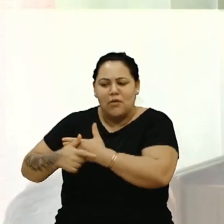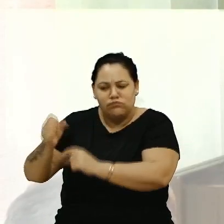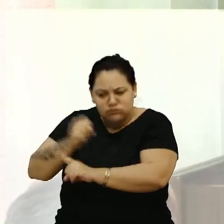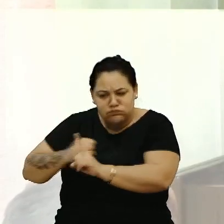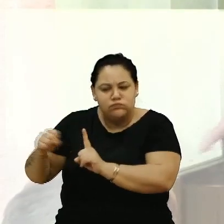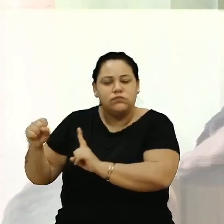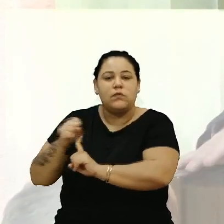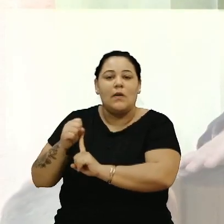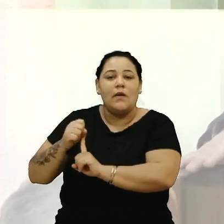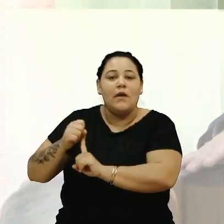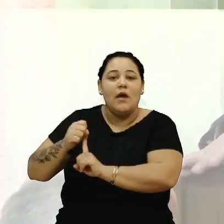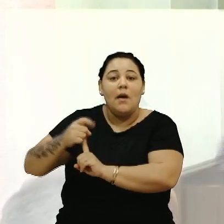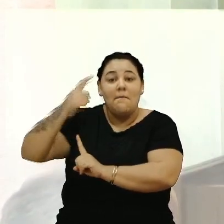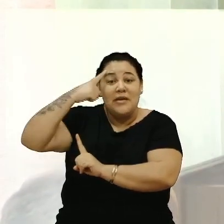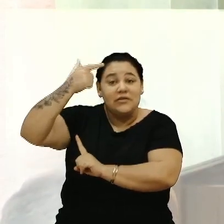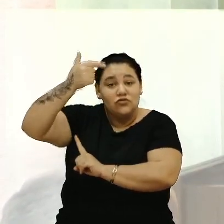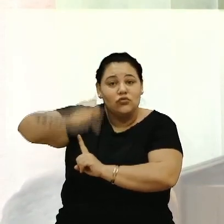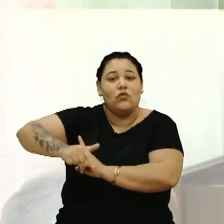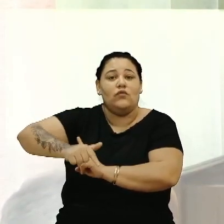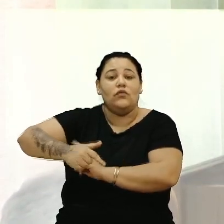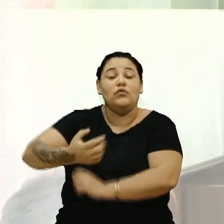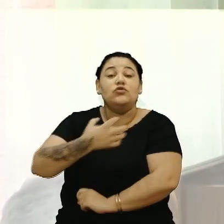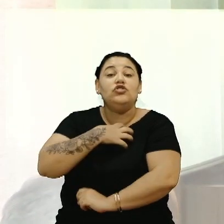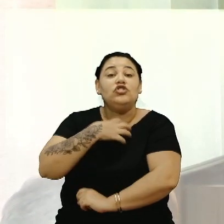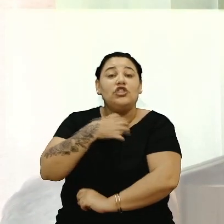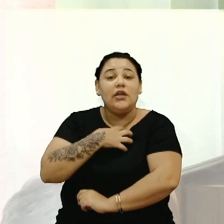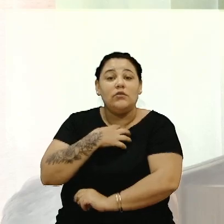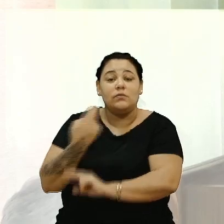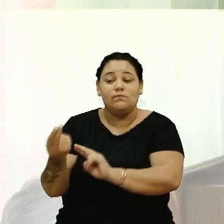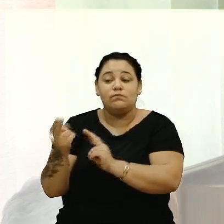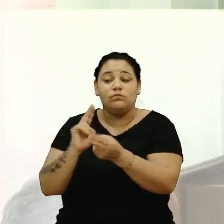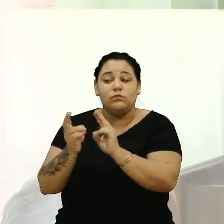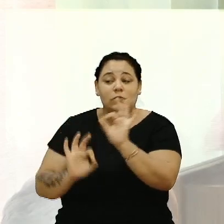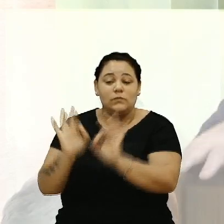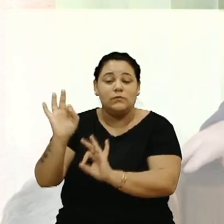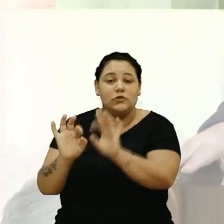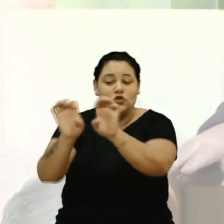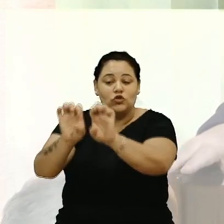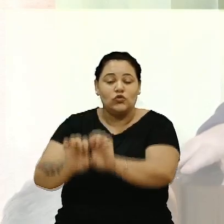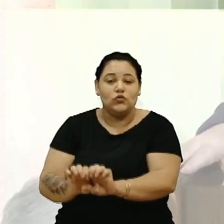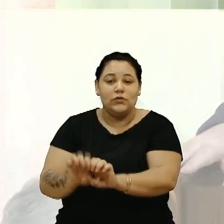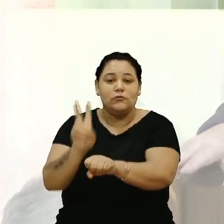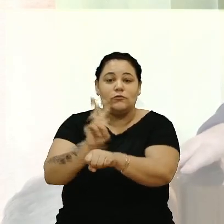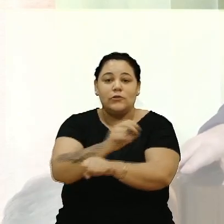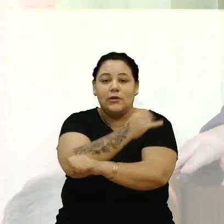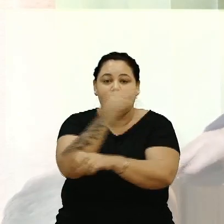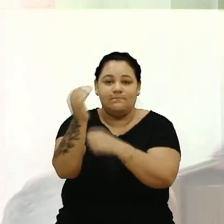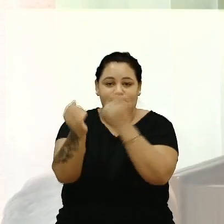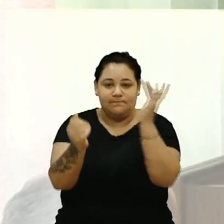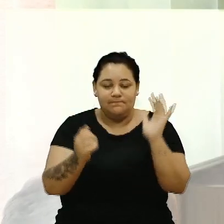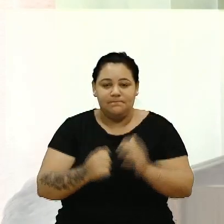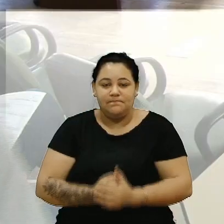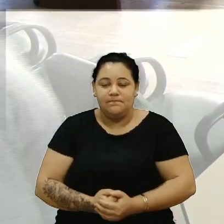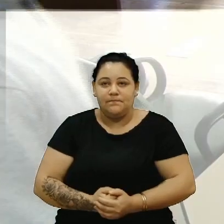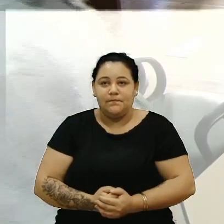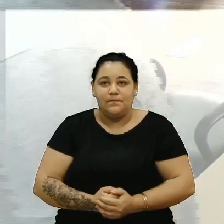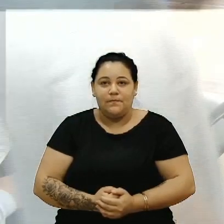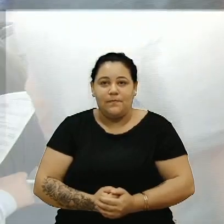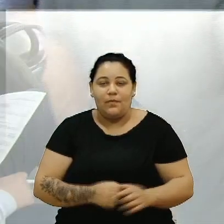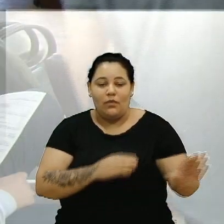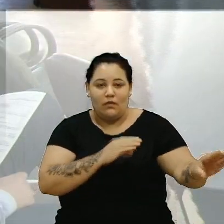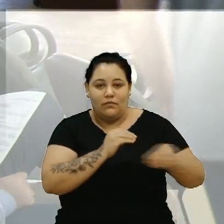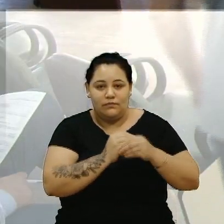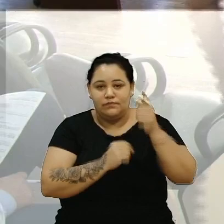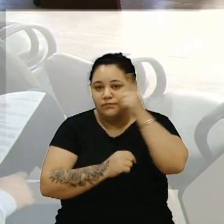repensar a forma da urbanização e do cuidado ambiental. Sua parte. Obrigado, vereador Lucas.